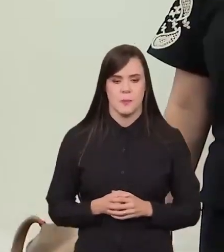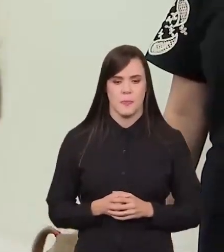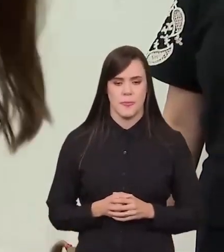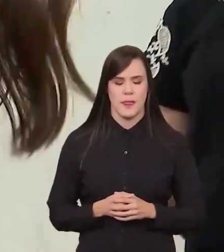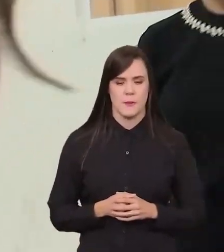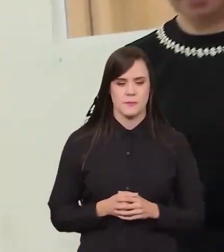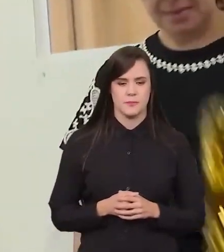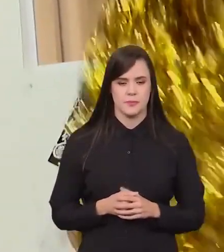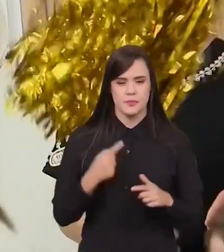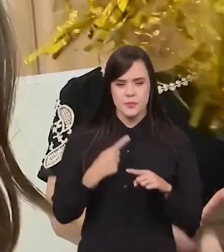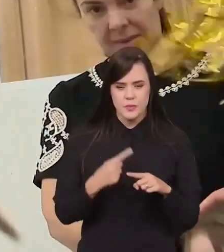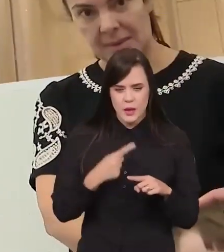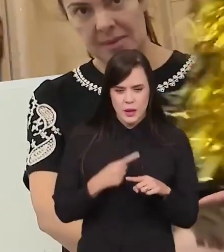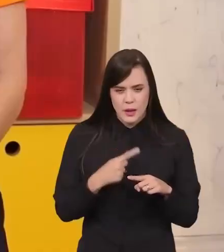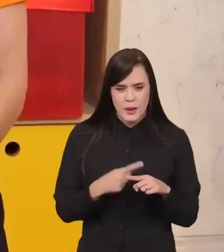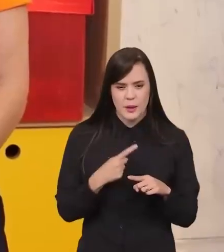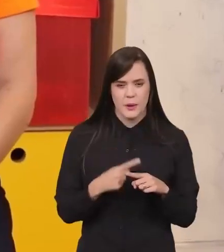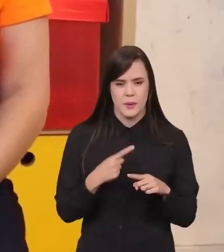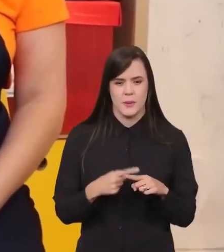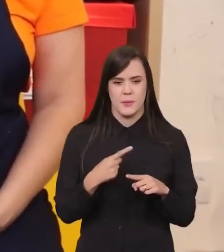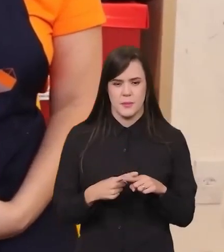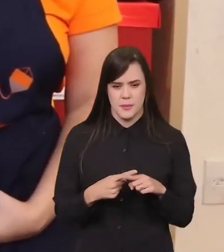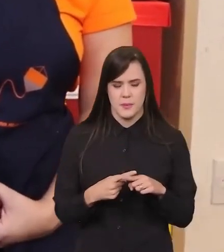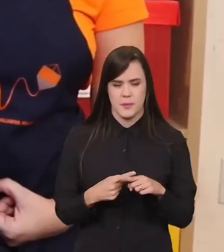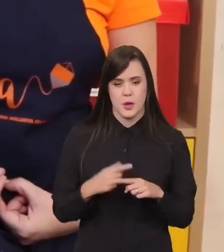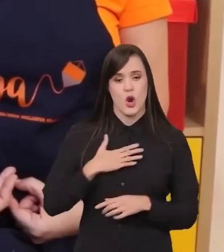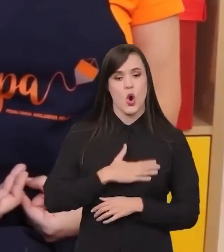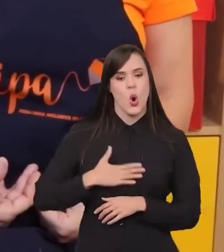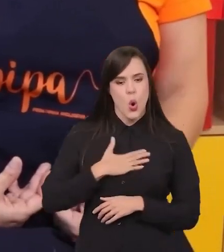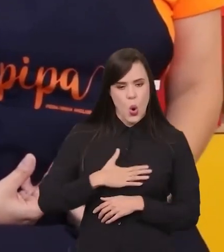Porque eu gosto de fazer tinta, eu gosto